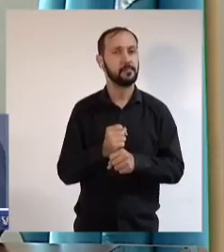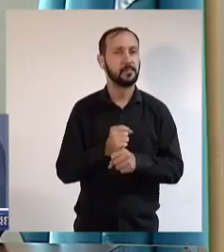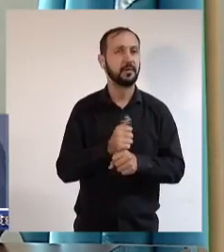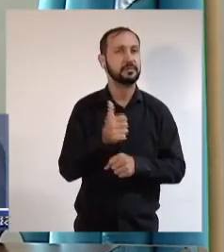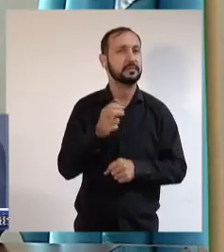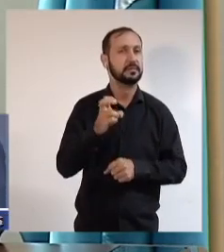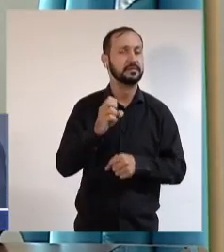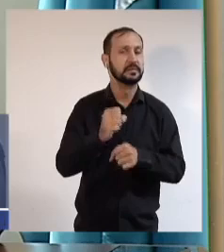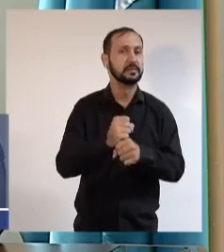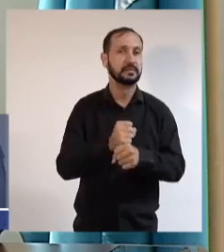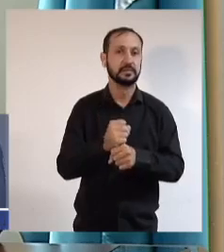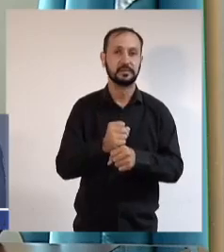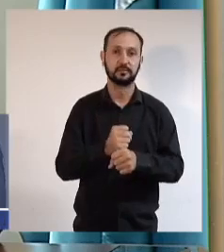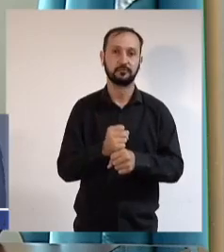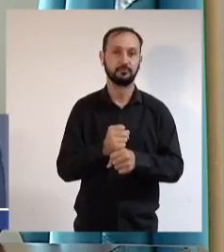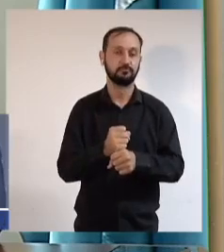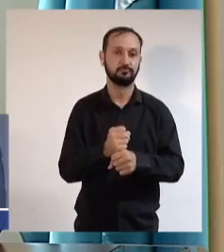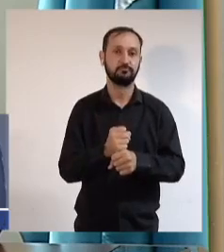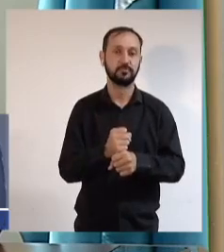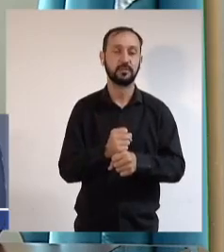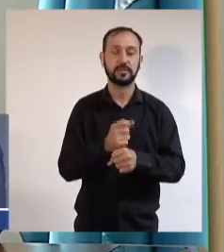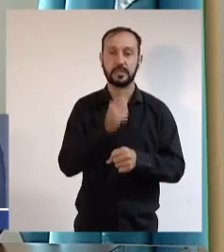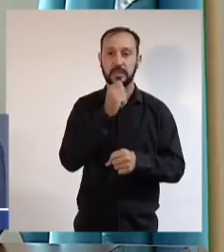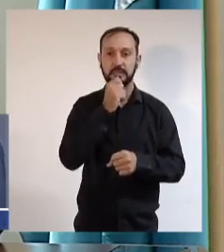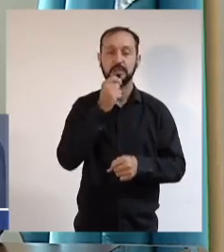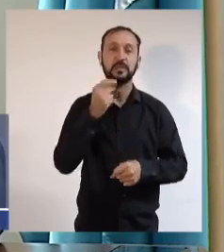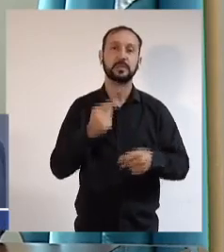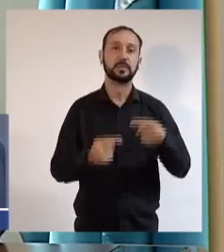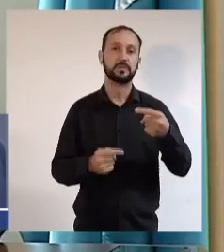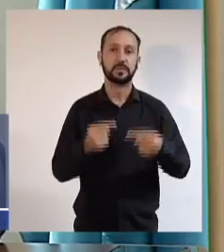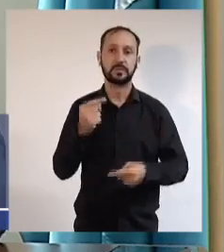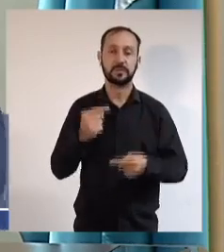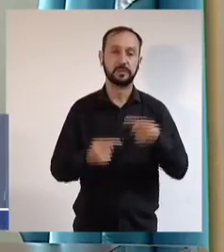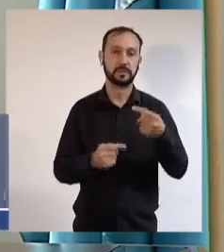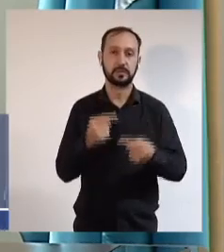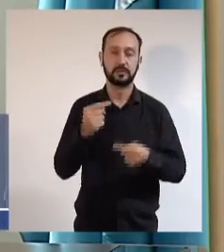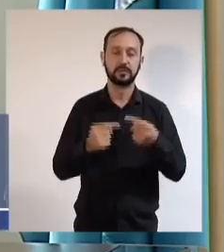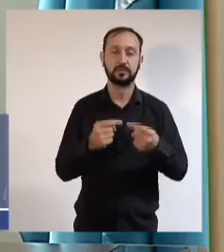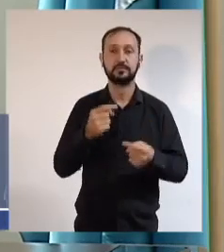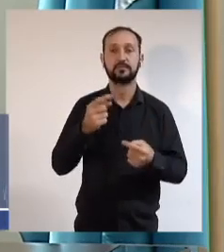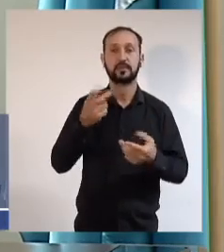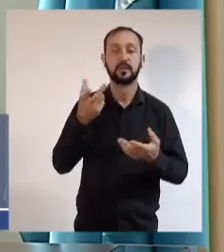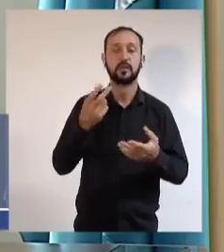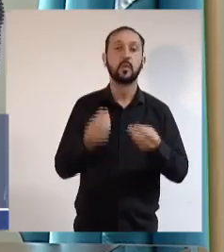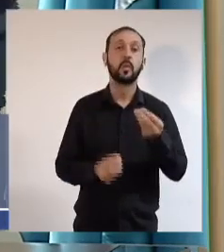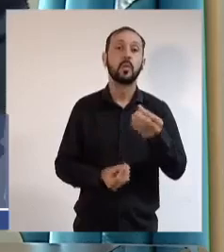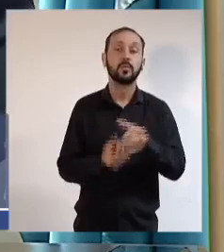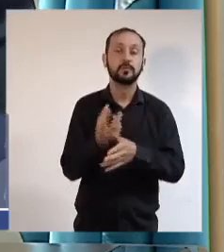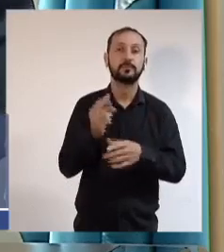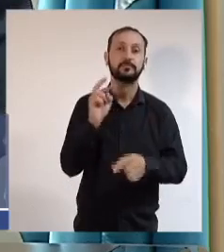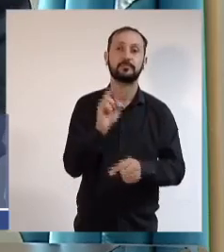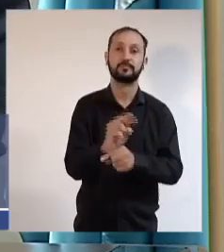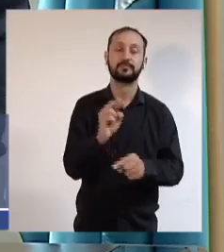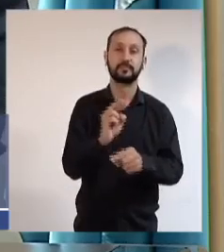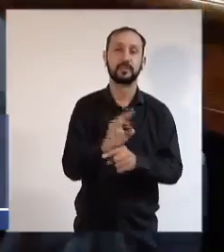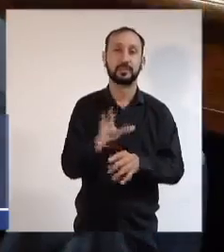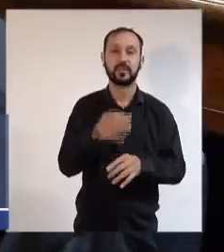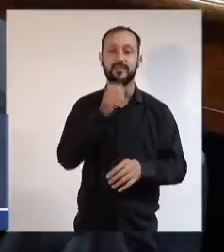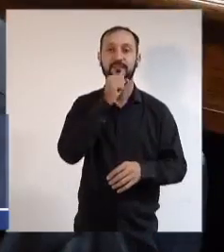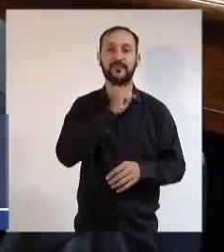e nós ainda estamos discutindo o plano de manejo que não foi implantado e já ficou velho